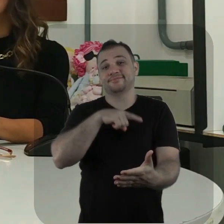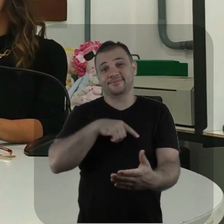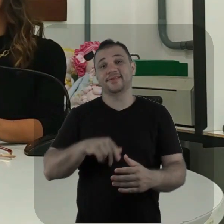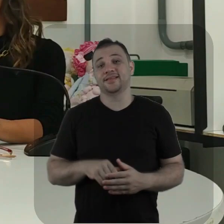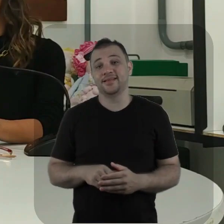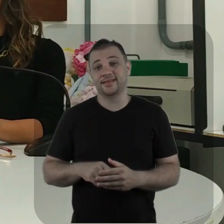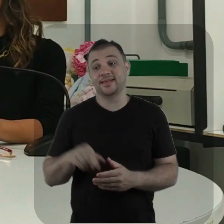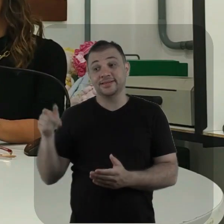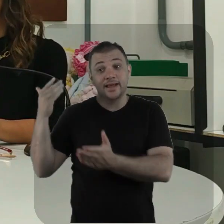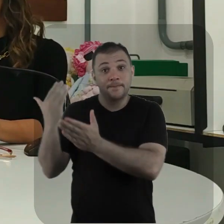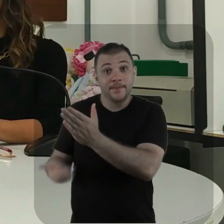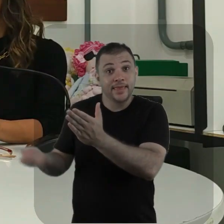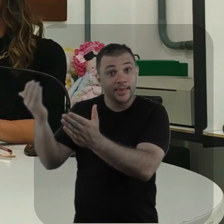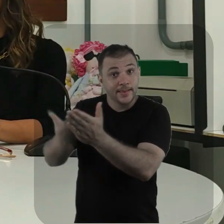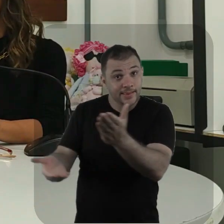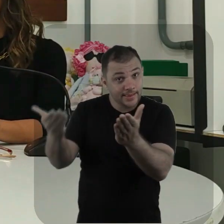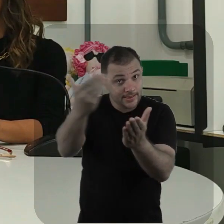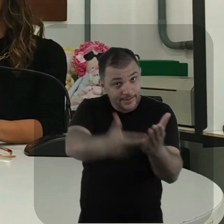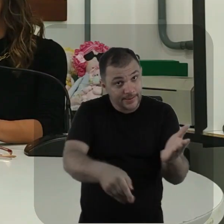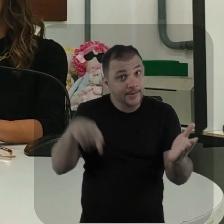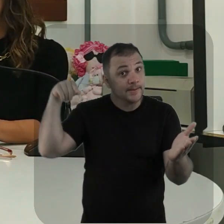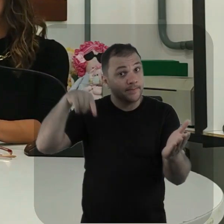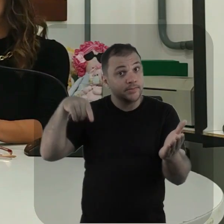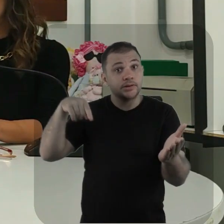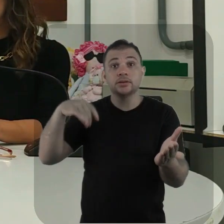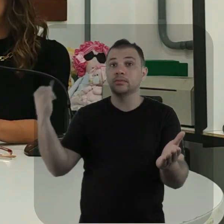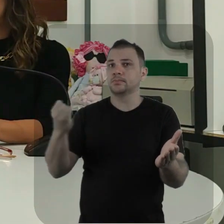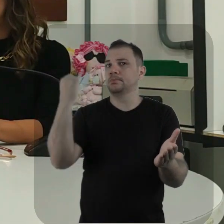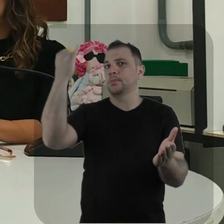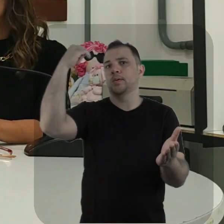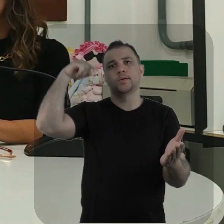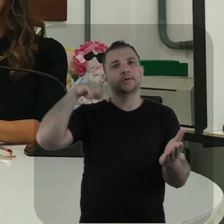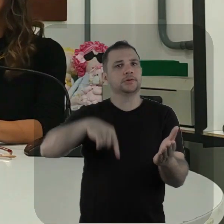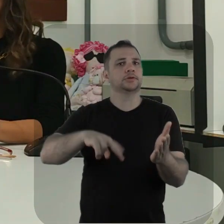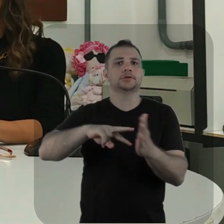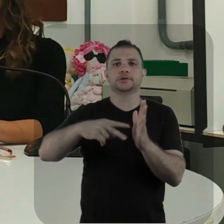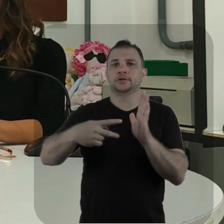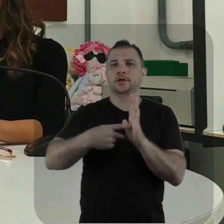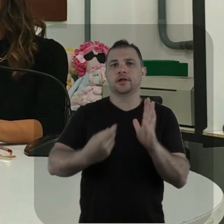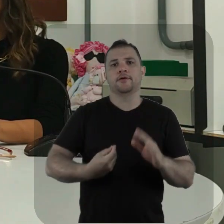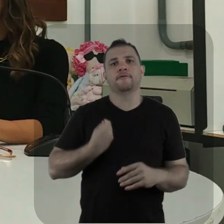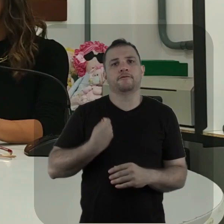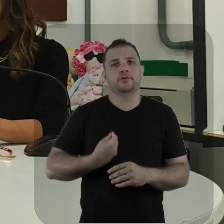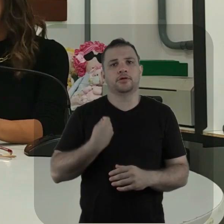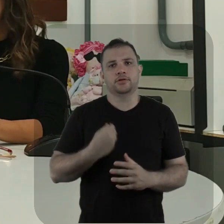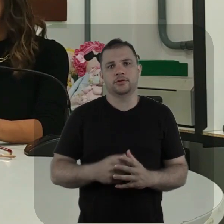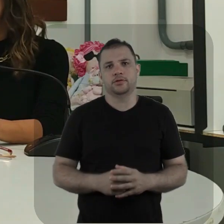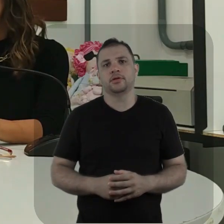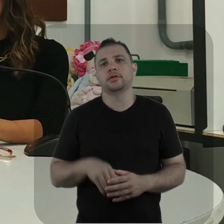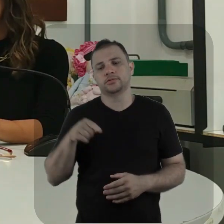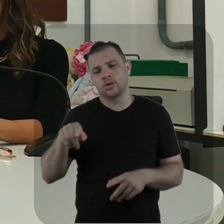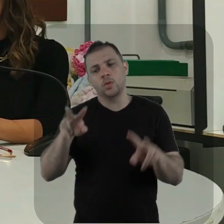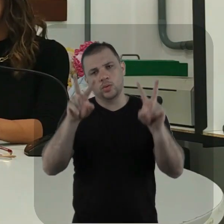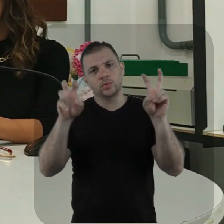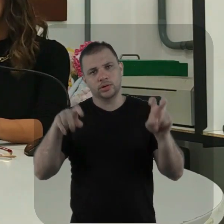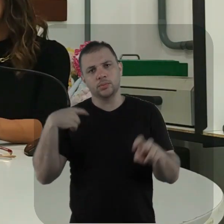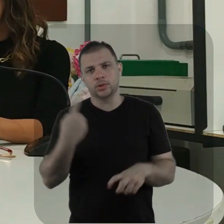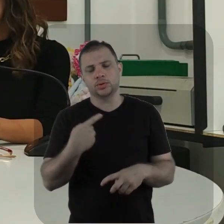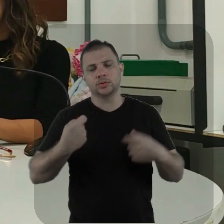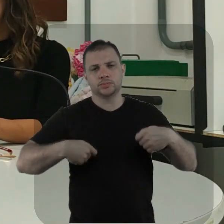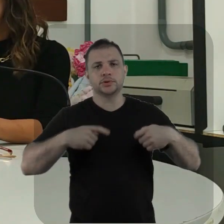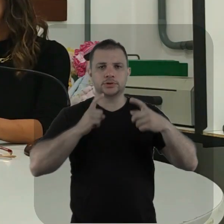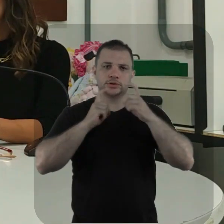já teve essas perdas que foram significativas. Sim. Né? Então, isso é um ponto também, né, para a